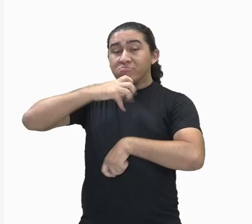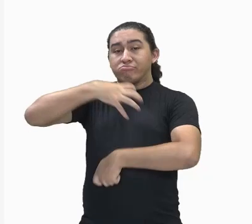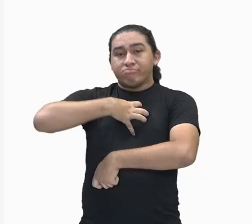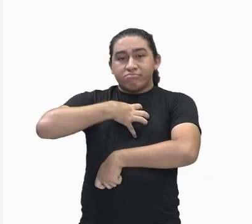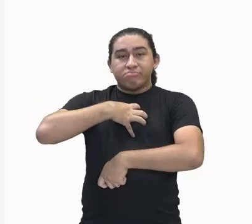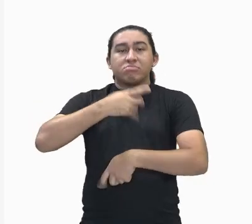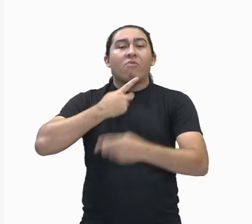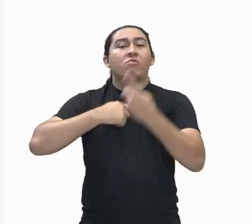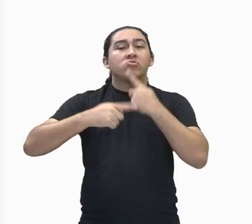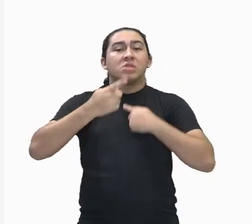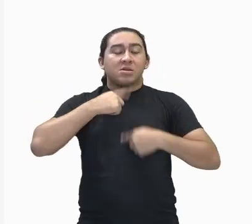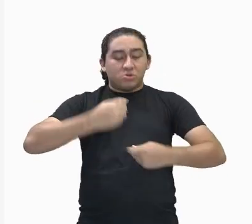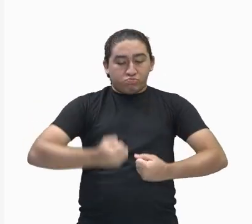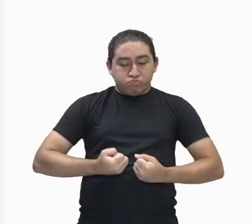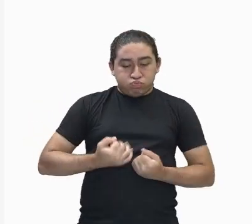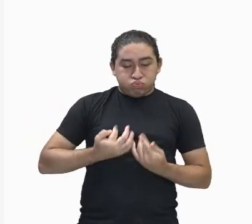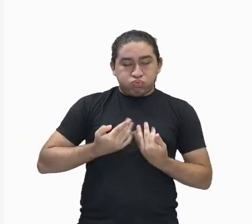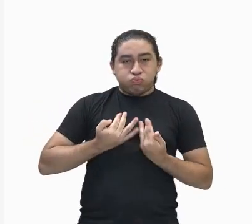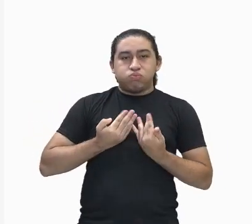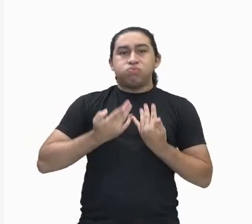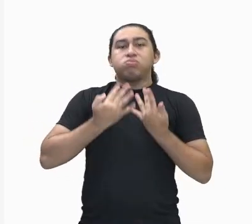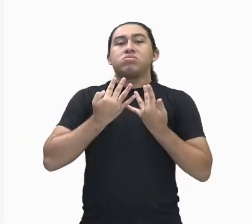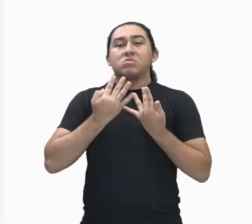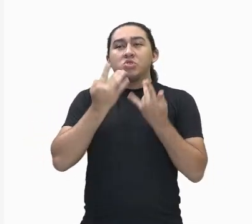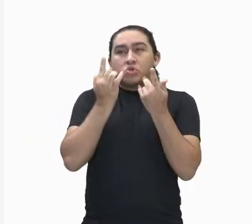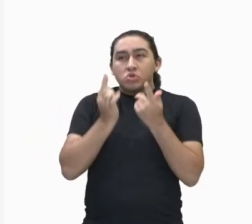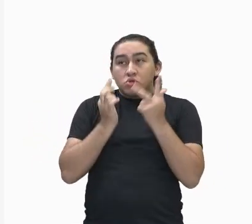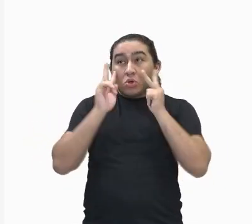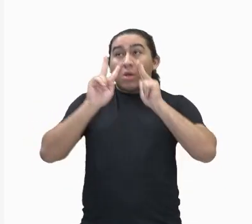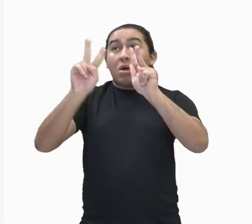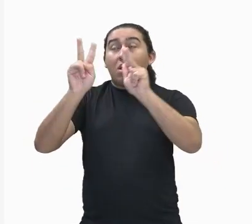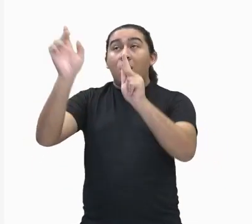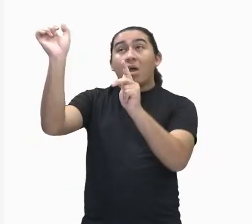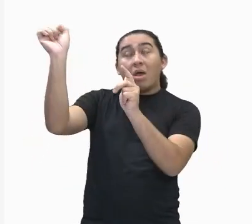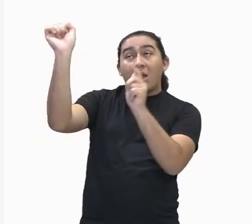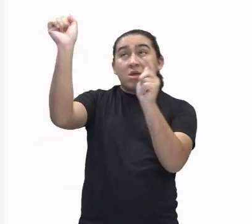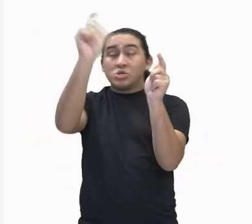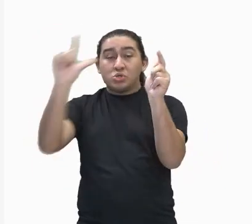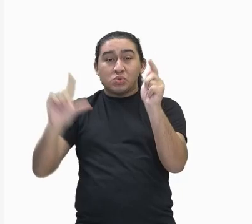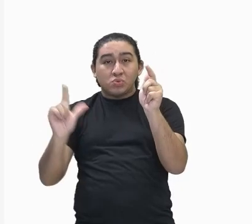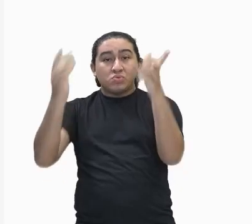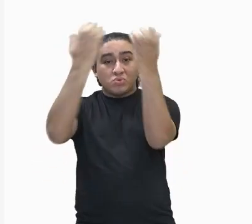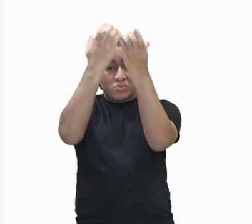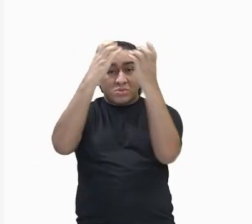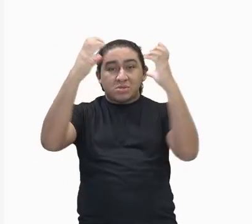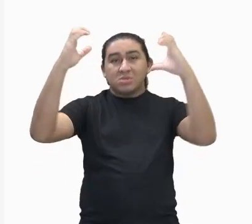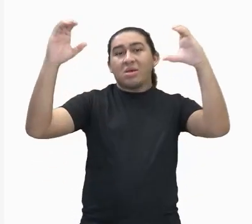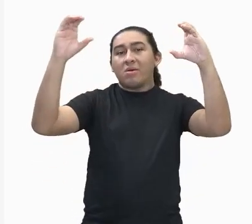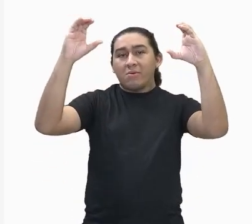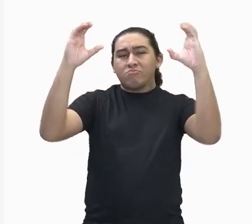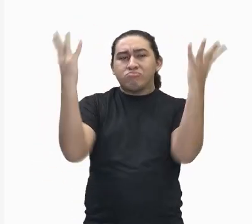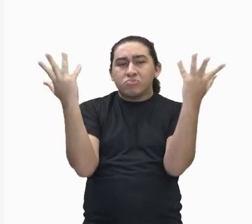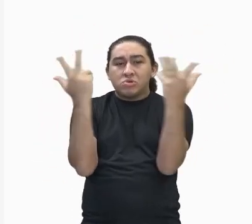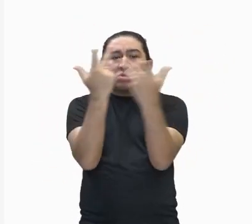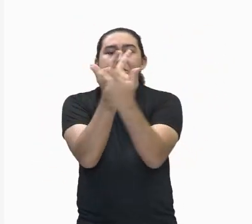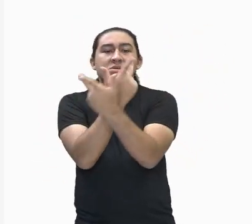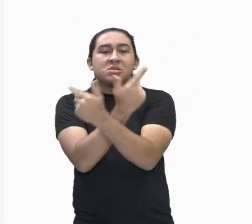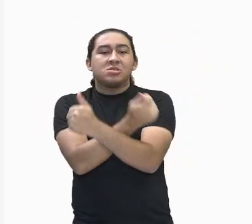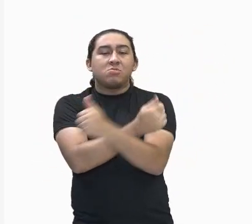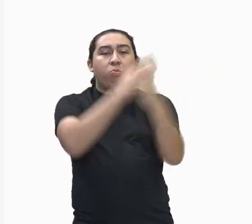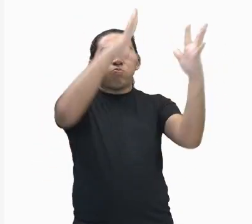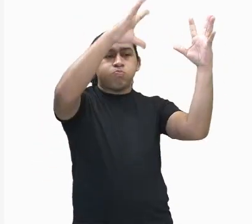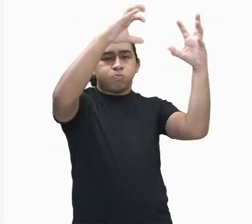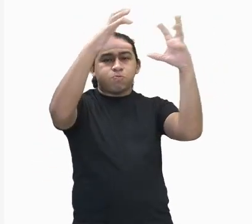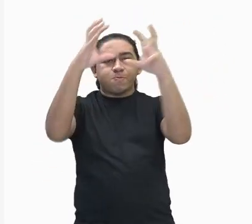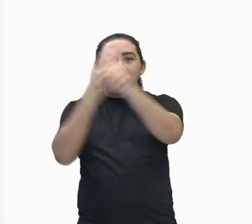ânsias e os desejos vão subindo, galgando azuis e siderais noivados, de nuvens